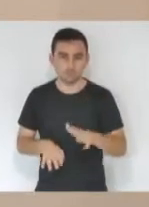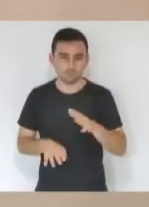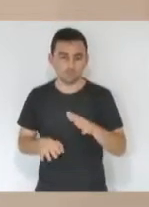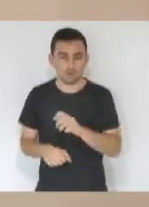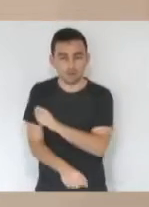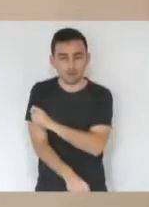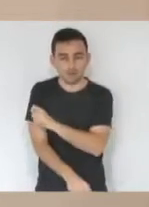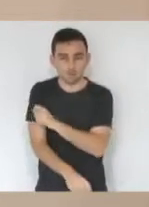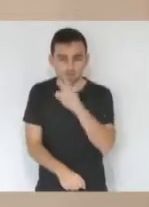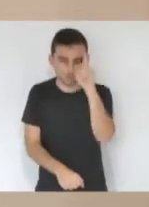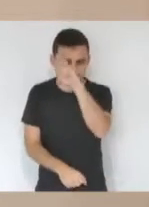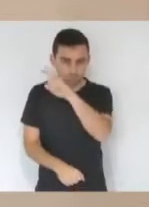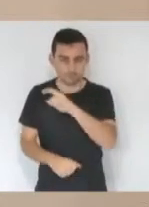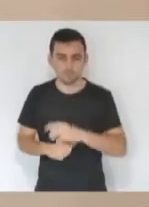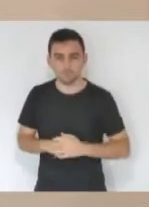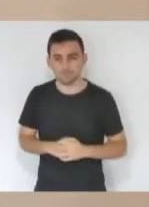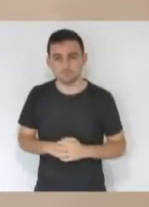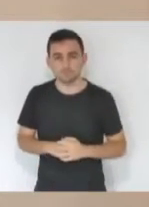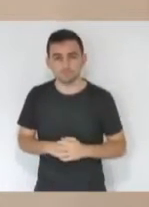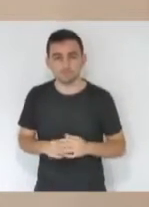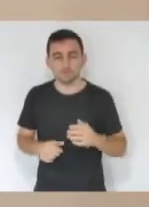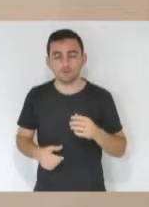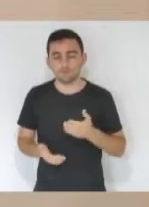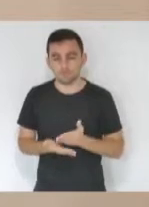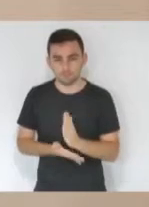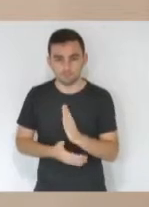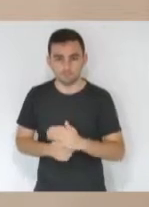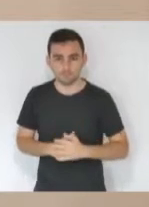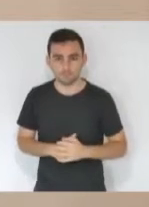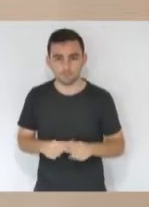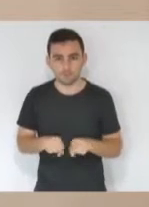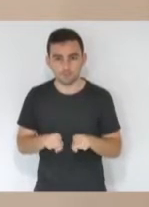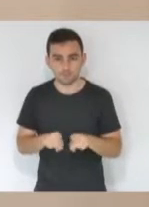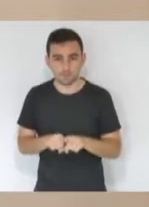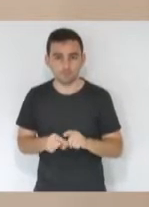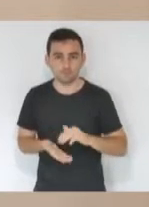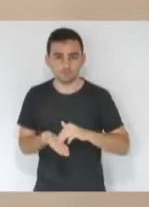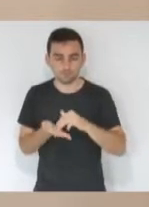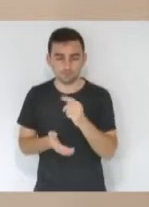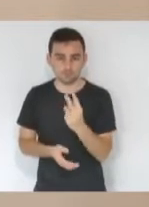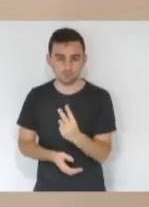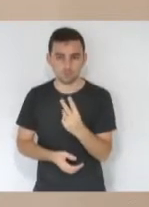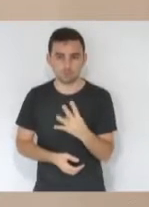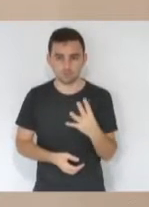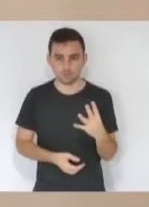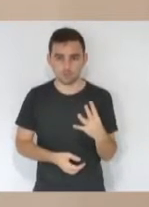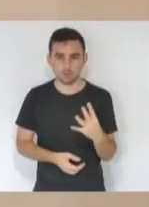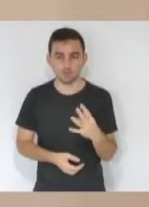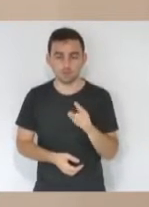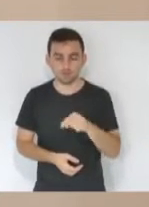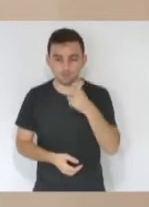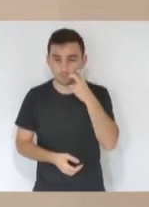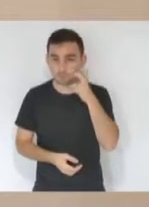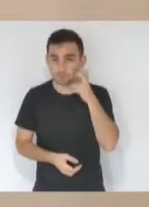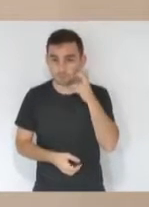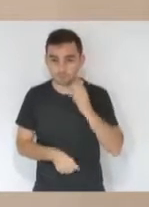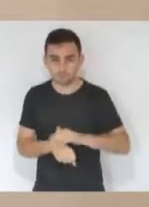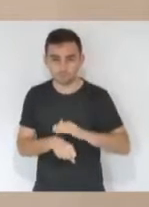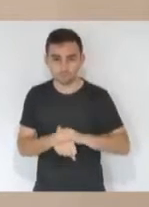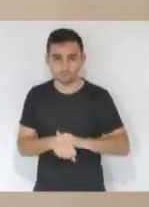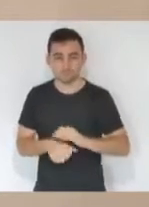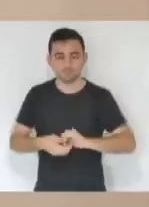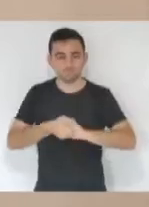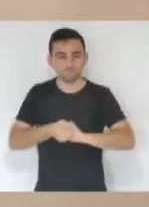de locomoção discussão votação aprovado moção 244 deputado luiz fernando vampiro o autor cumprimentando